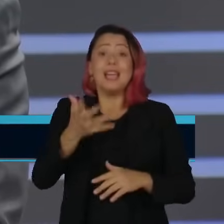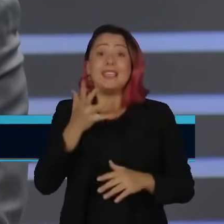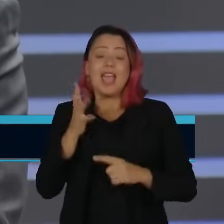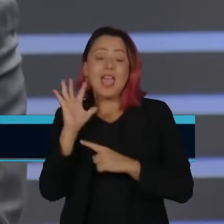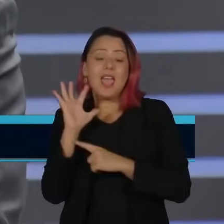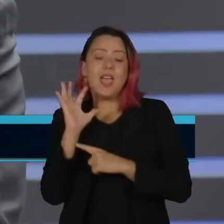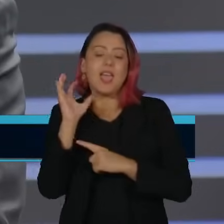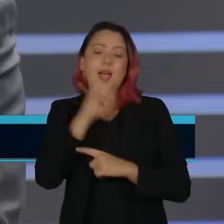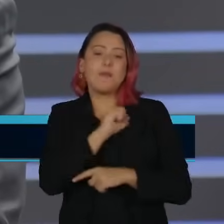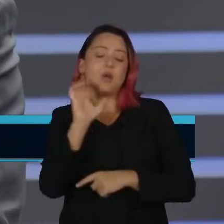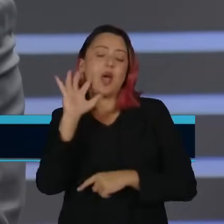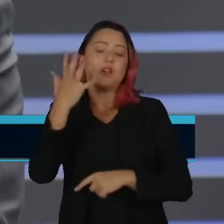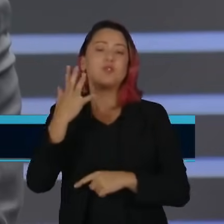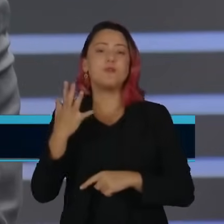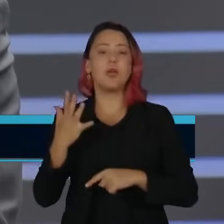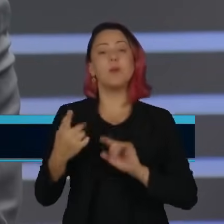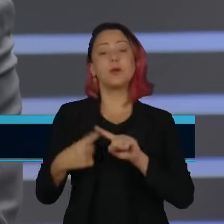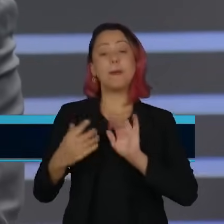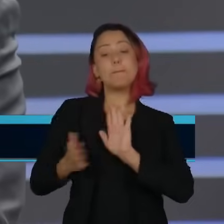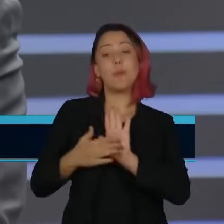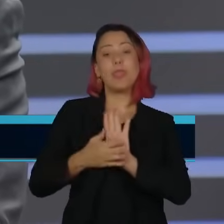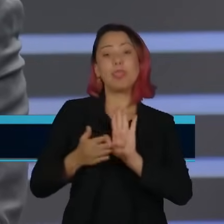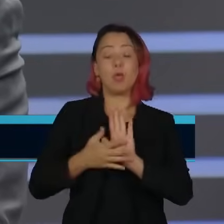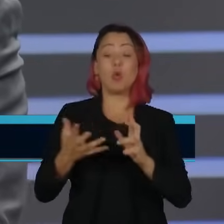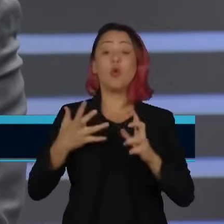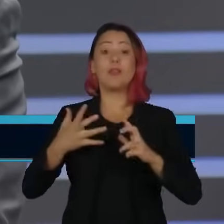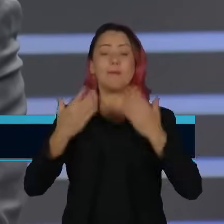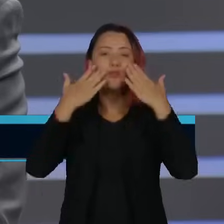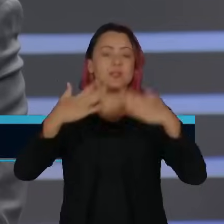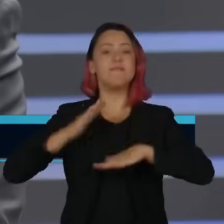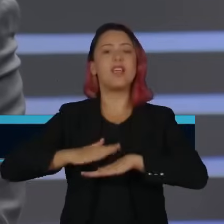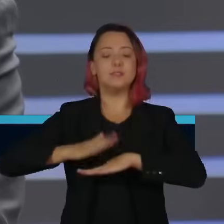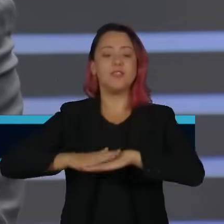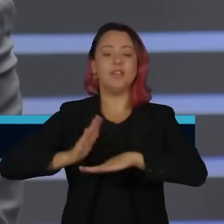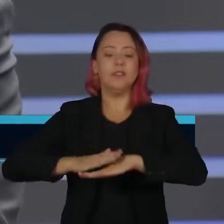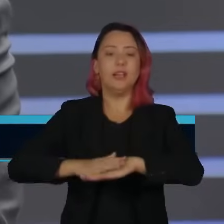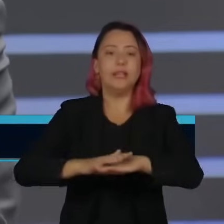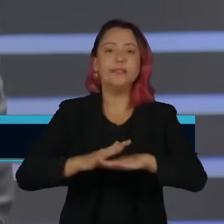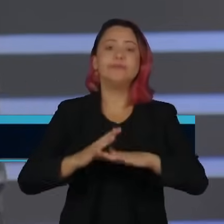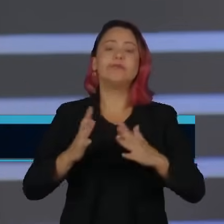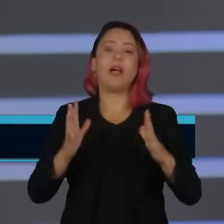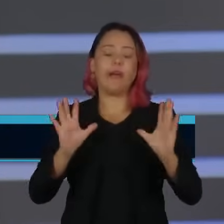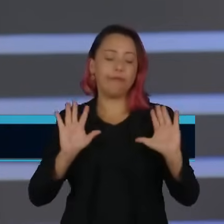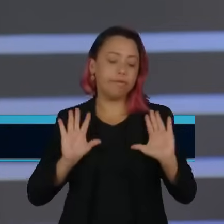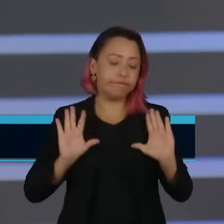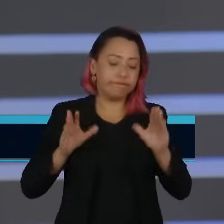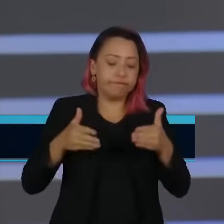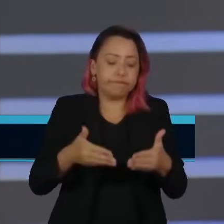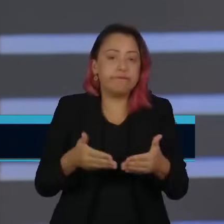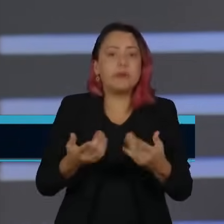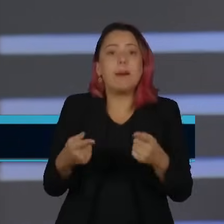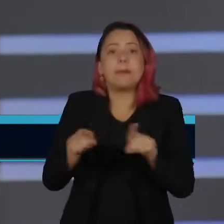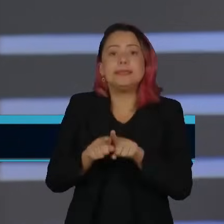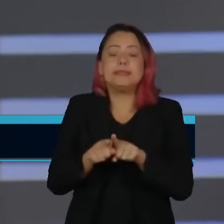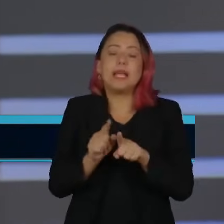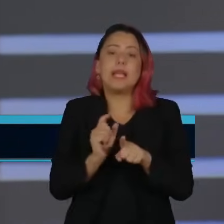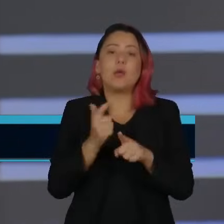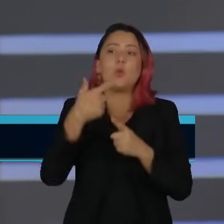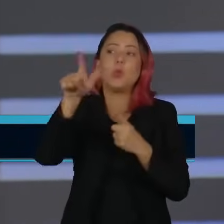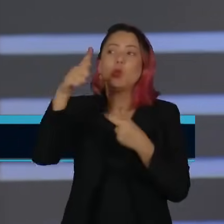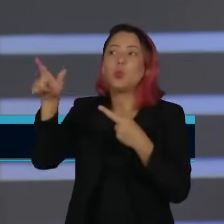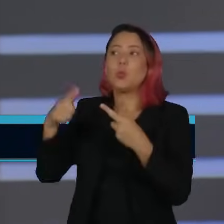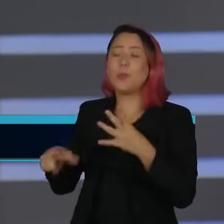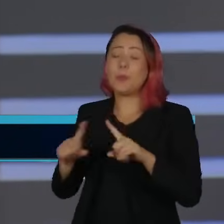solução para mostrar que ele está cumprindo promessas de campanha e ele está centralizando foco naqueles parceiros A, B ou C, mas não cabe